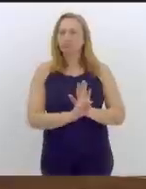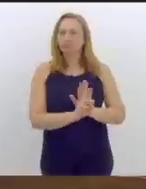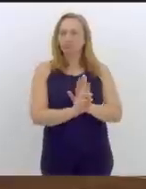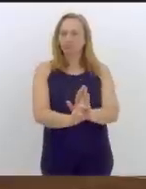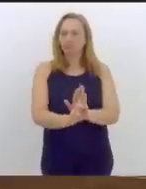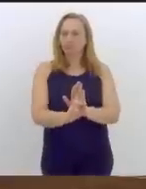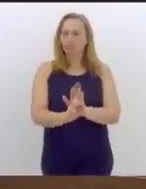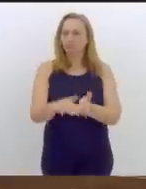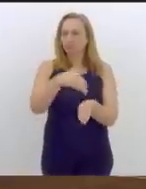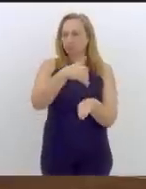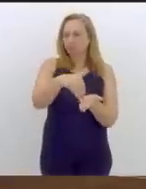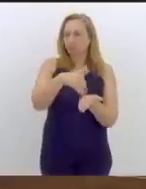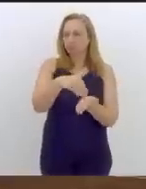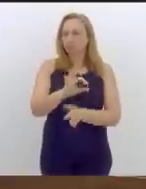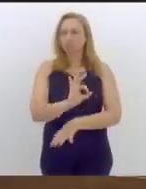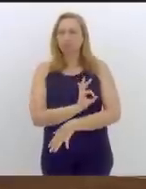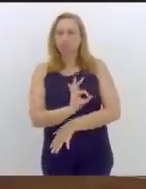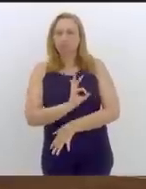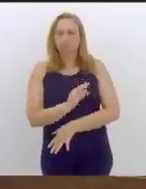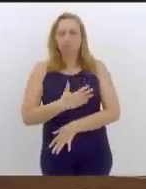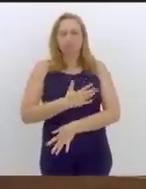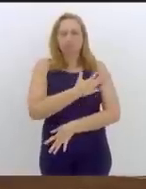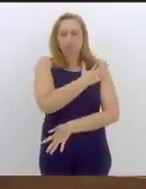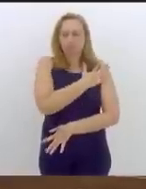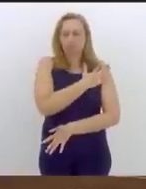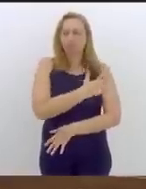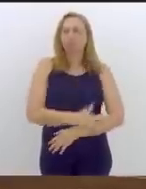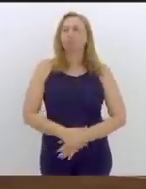o secretário da Polícia Militar